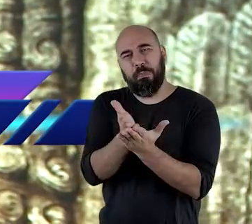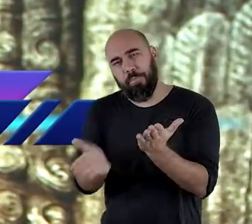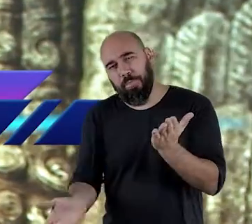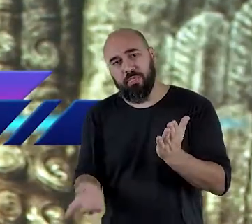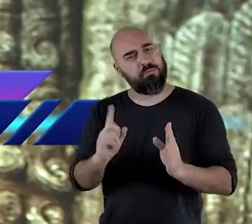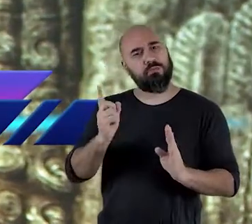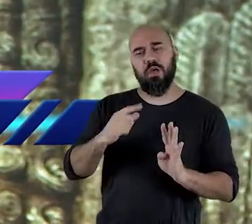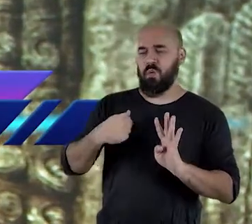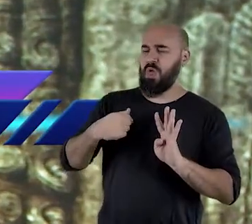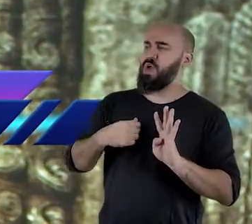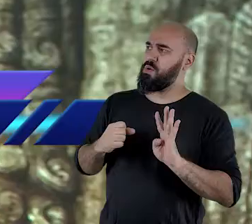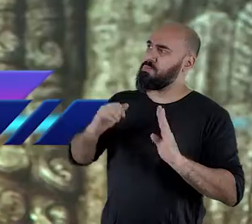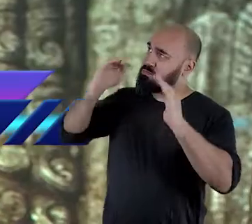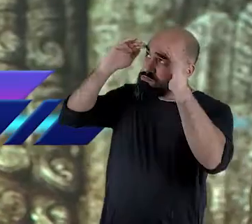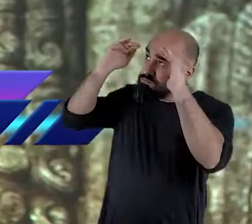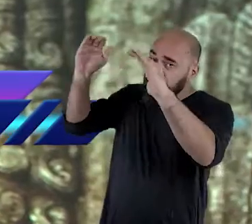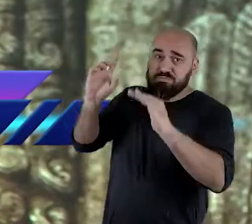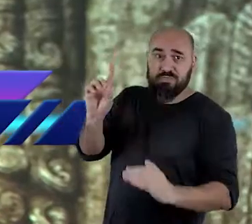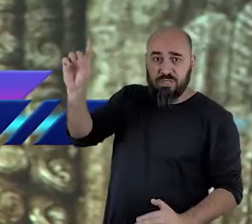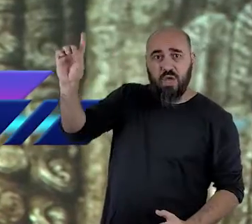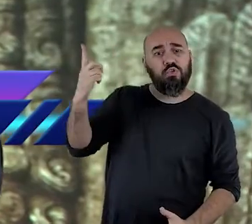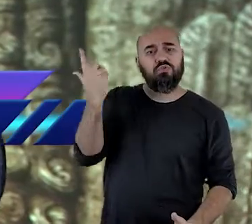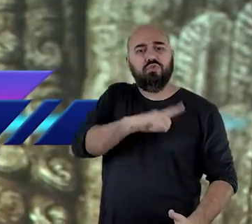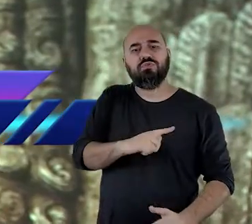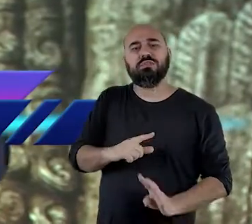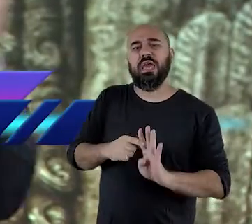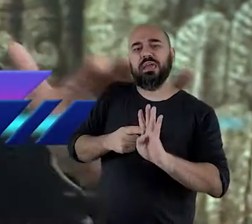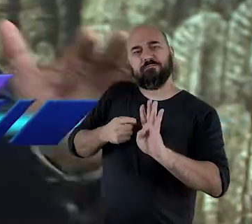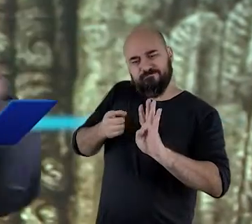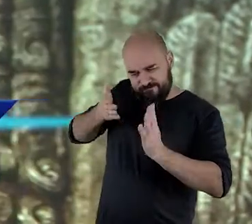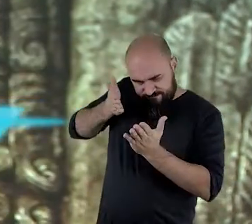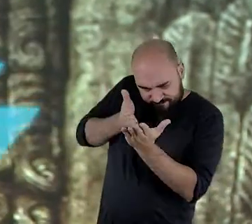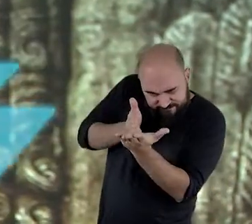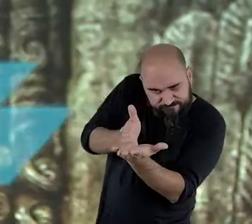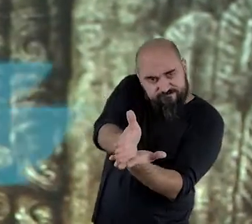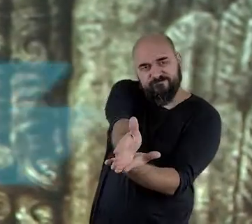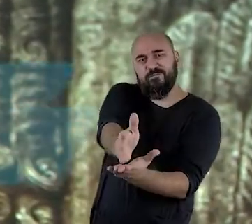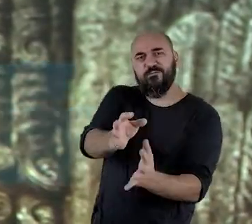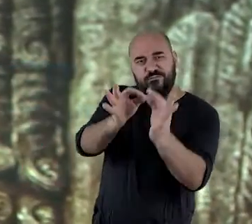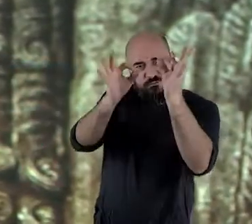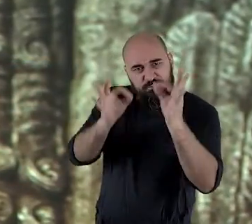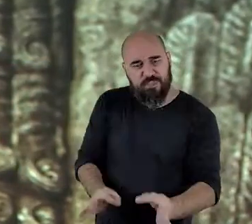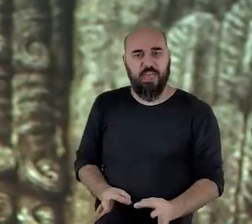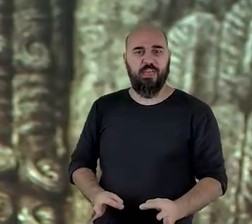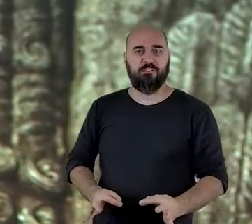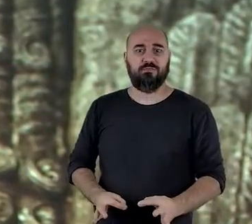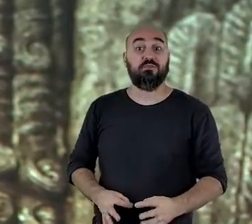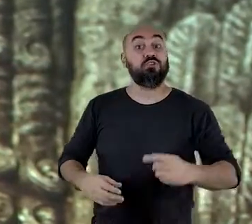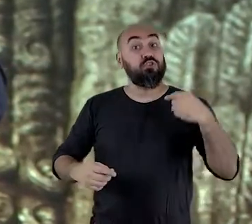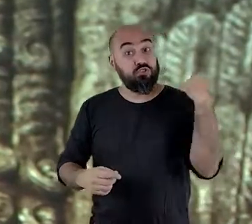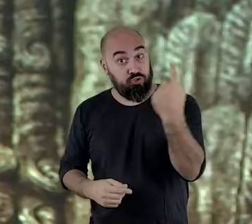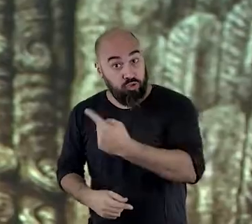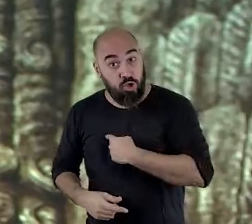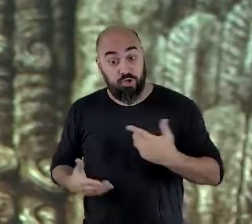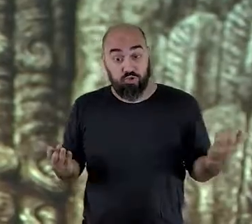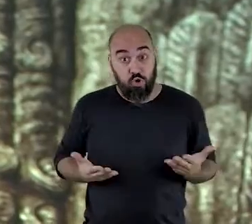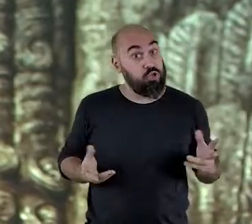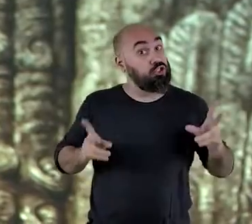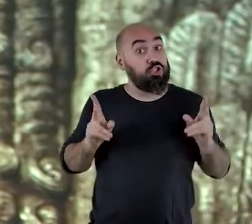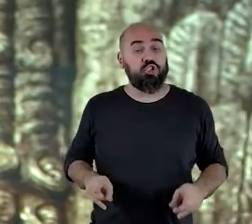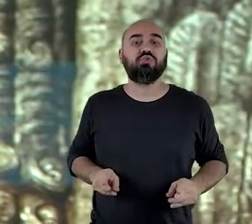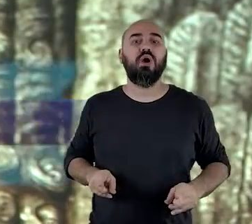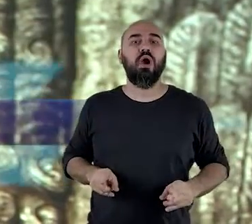sua entrega e a sua submissão a Deus que fará toda a diferença. Nós precisamos, no tempo do